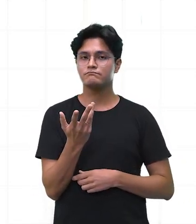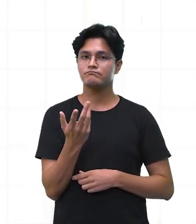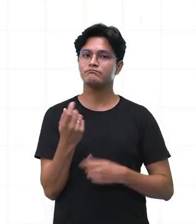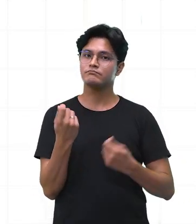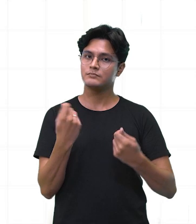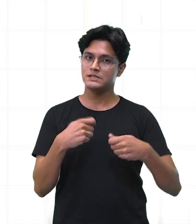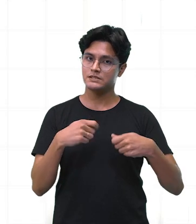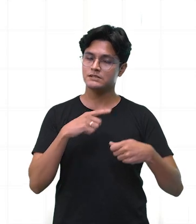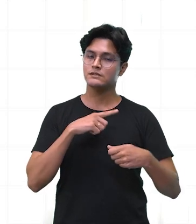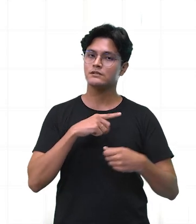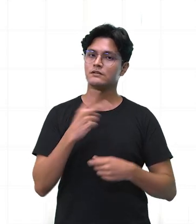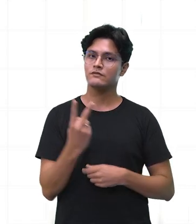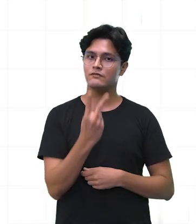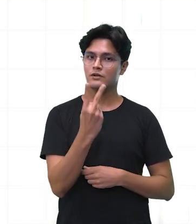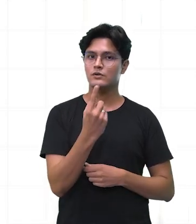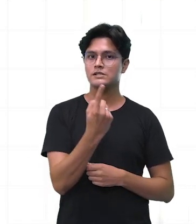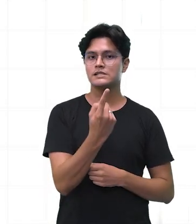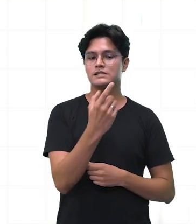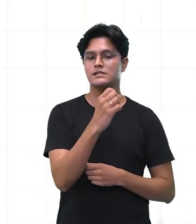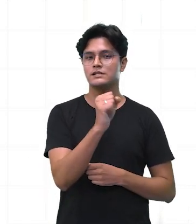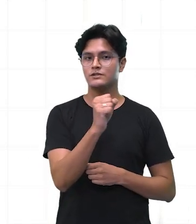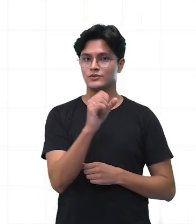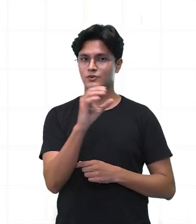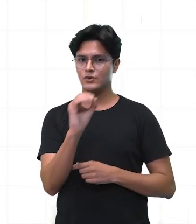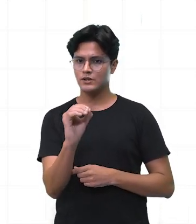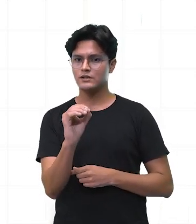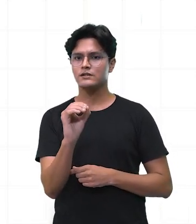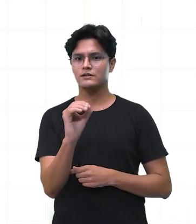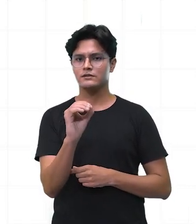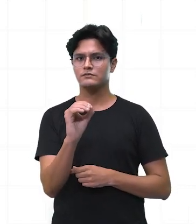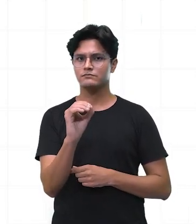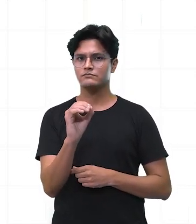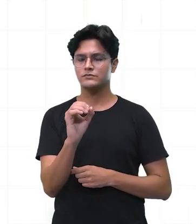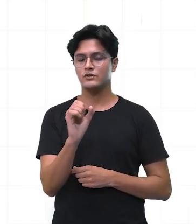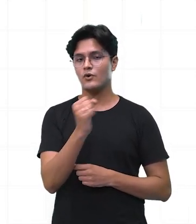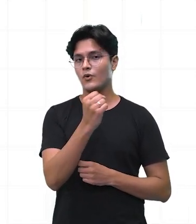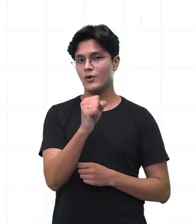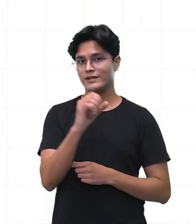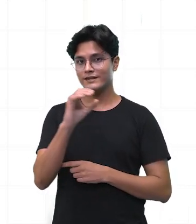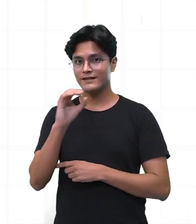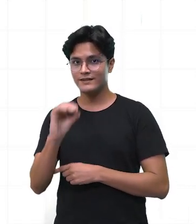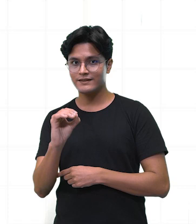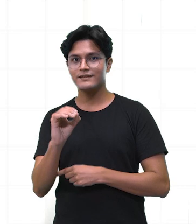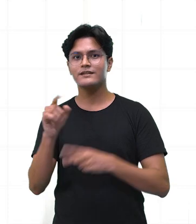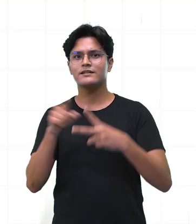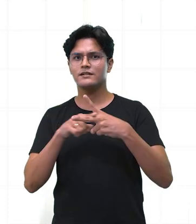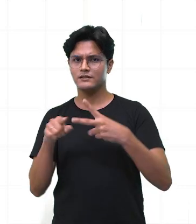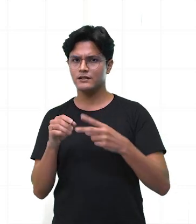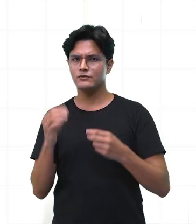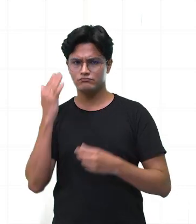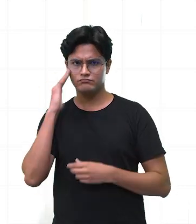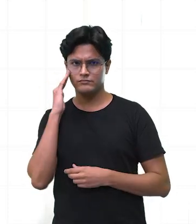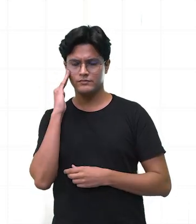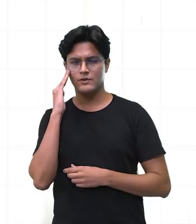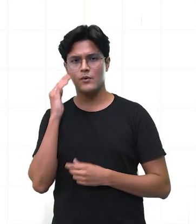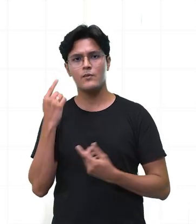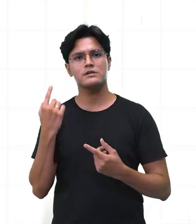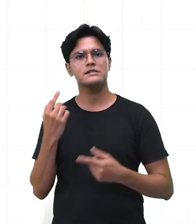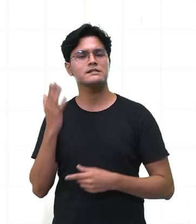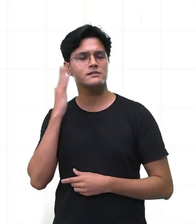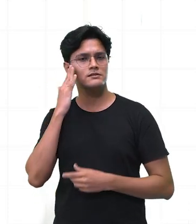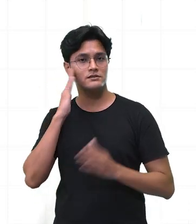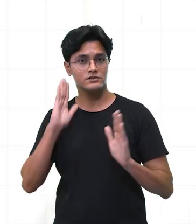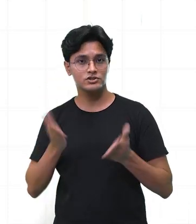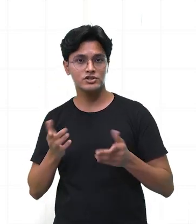valer 180 graus. Entenderam? Porque eu já sei que tanto o ângulo